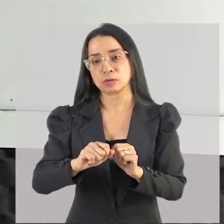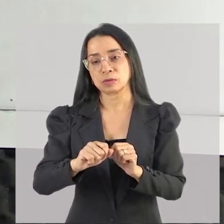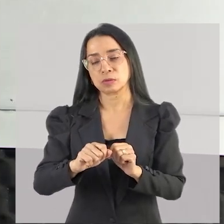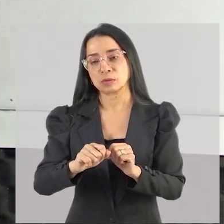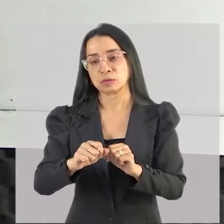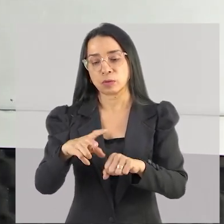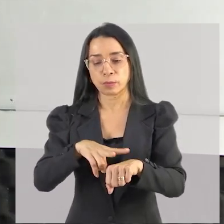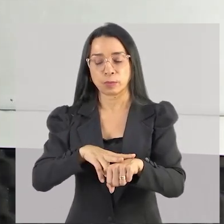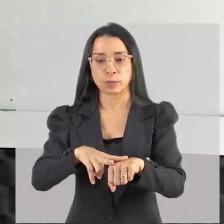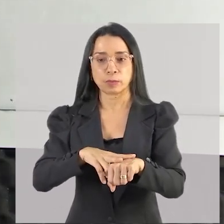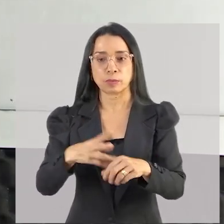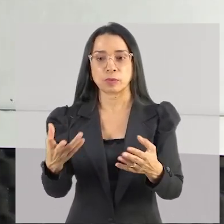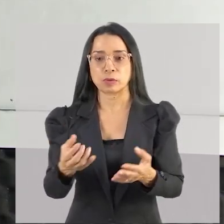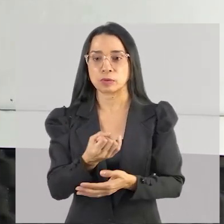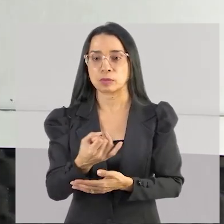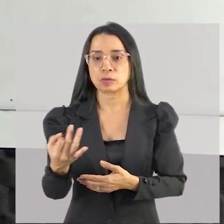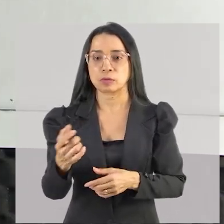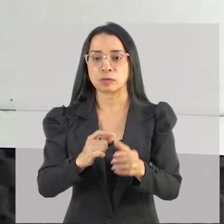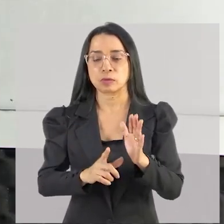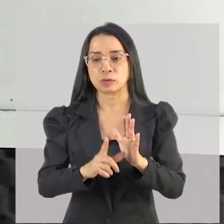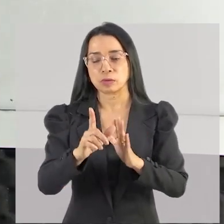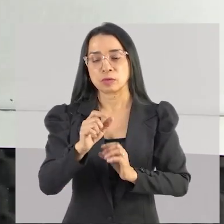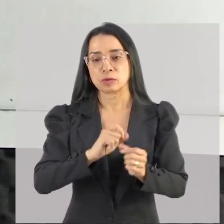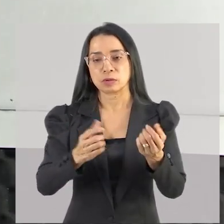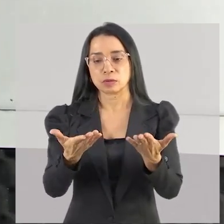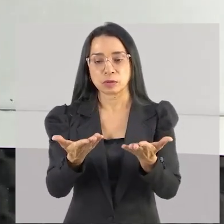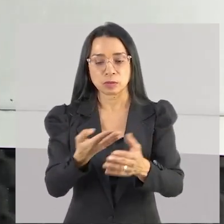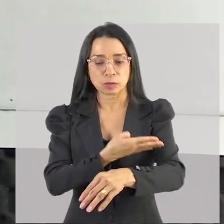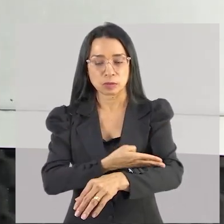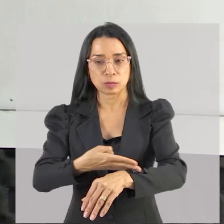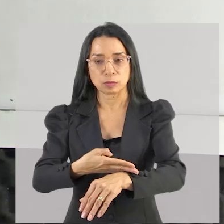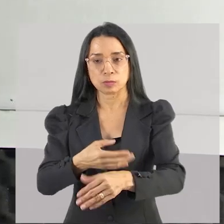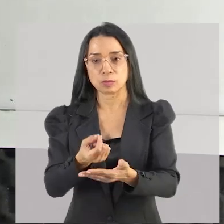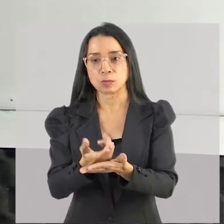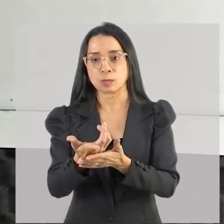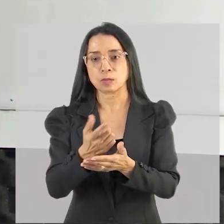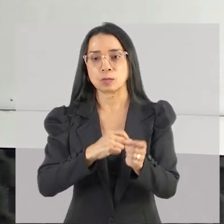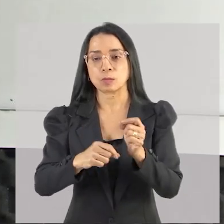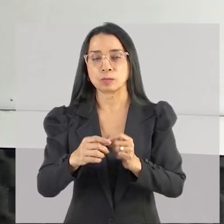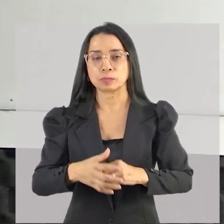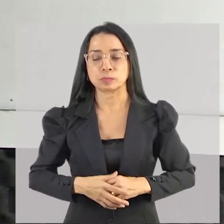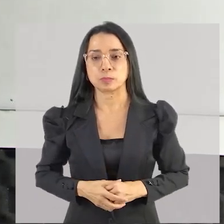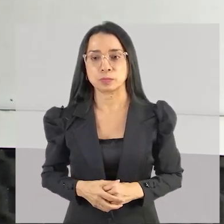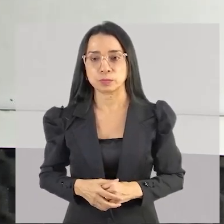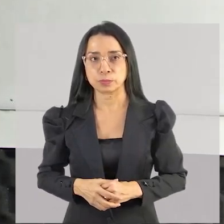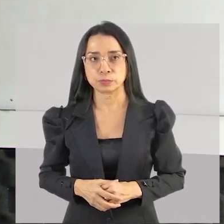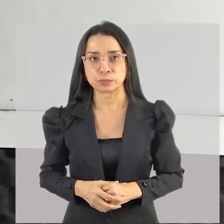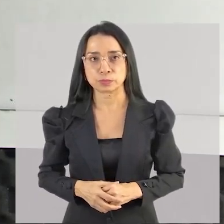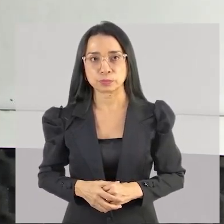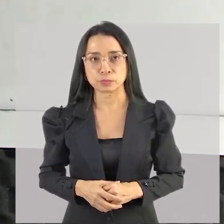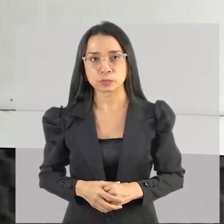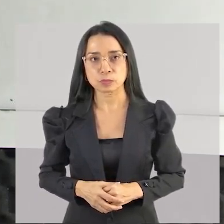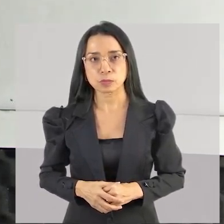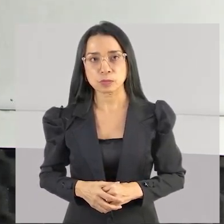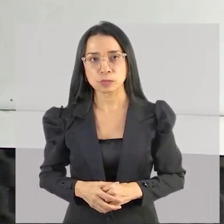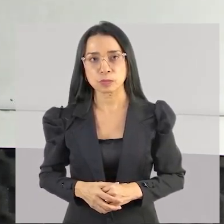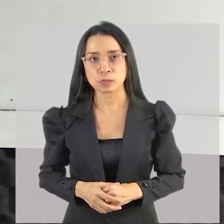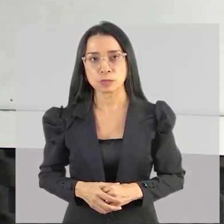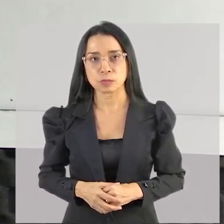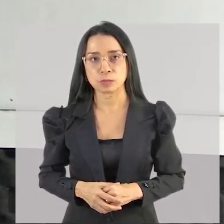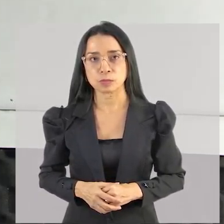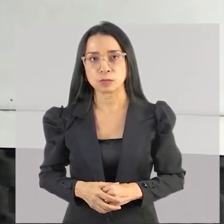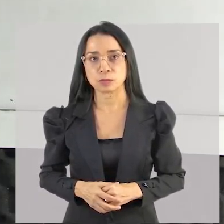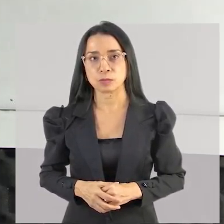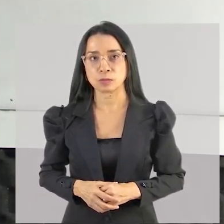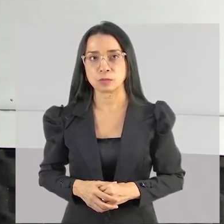quê? Verde. Quantos litros agora de tinta branca ele comprou? Tem que manter a proporcionalidade, né? Então aqui ele também vai dividir